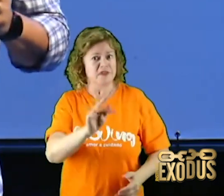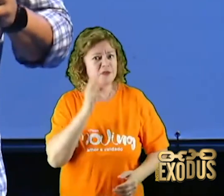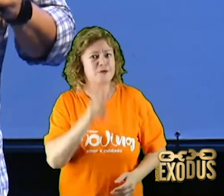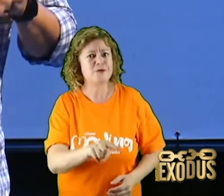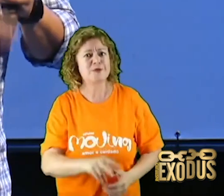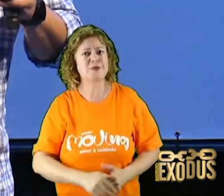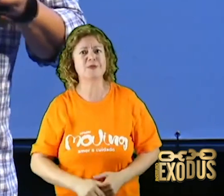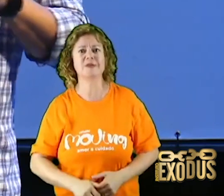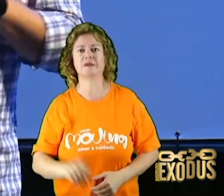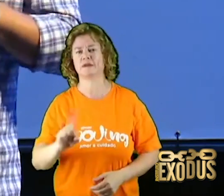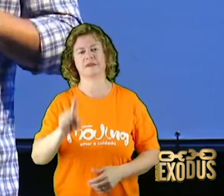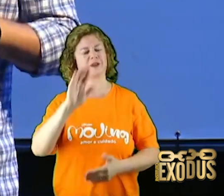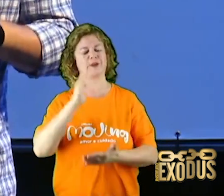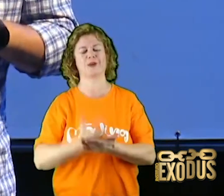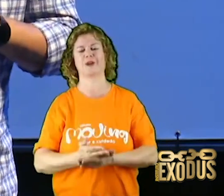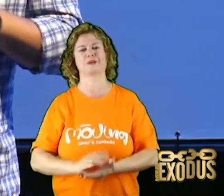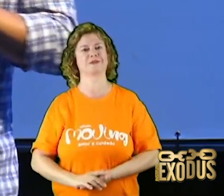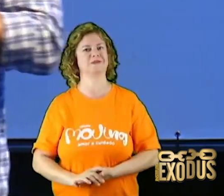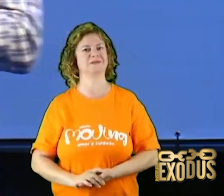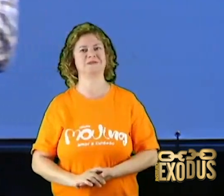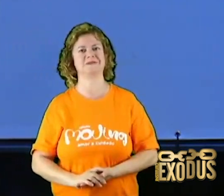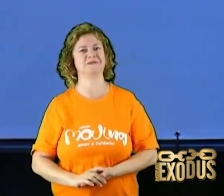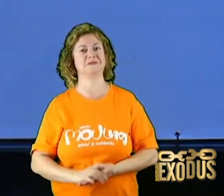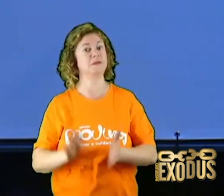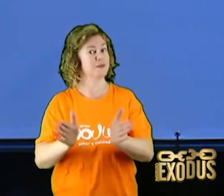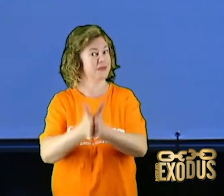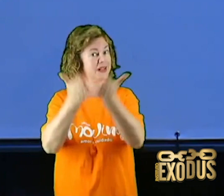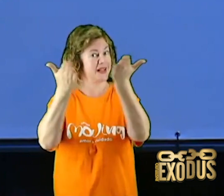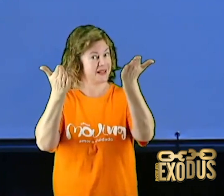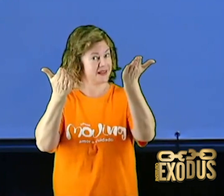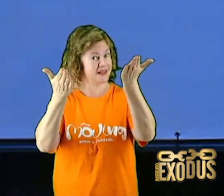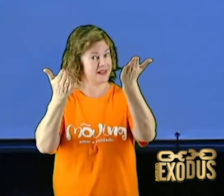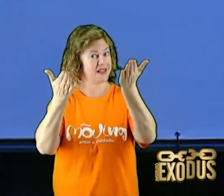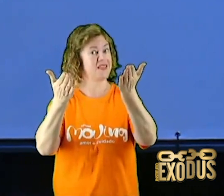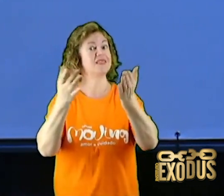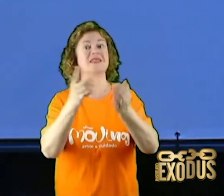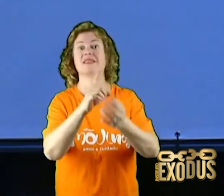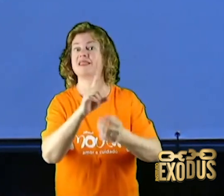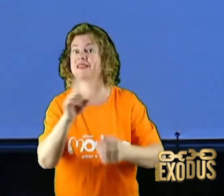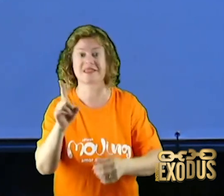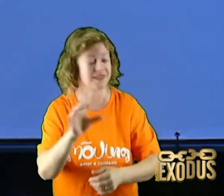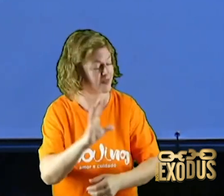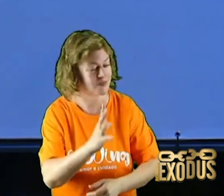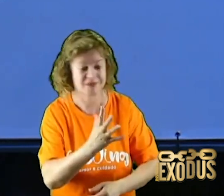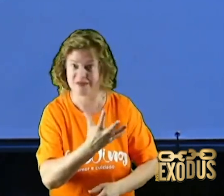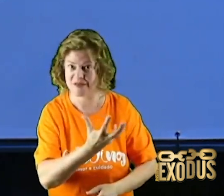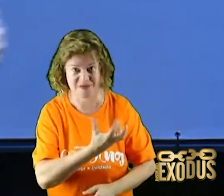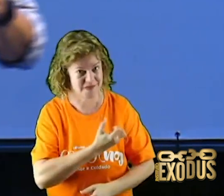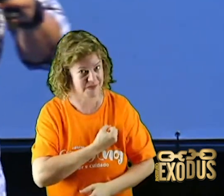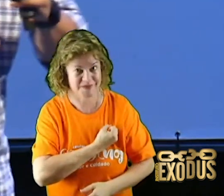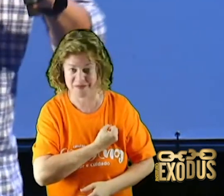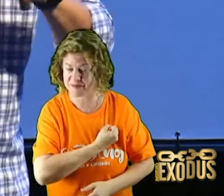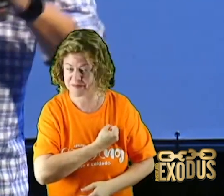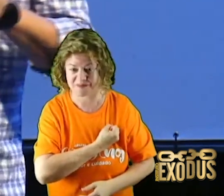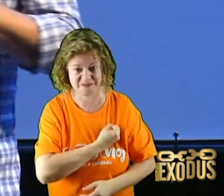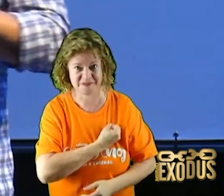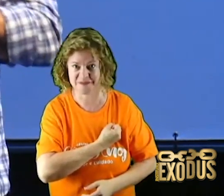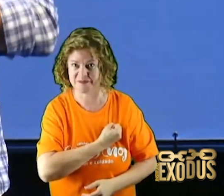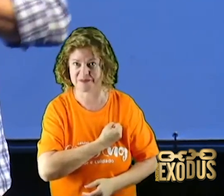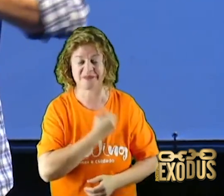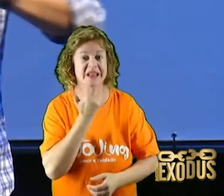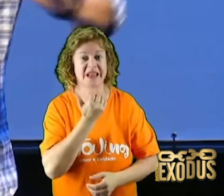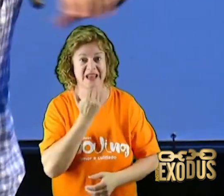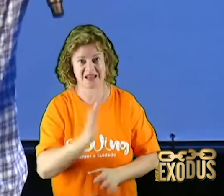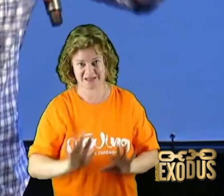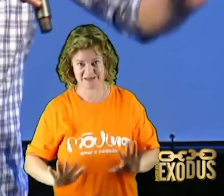milagre não salva ninguém. O texto de Lucas 16 é um texto que fala de um homem que morreu.